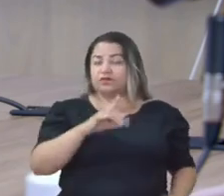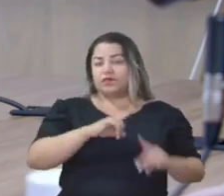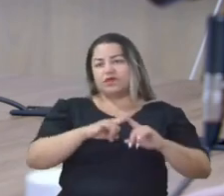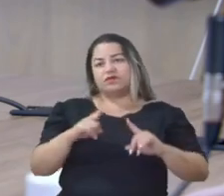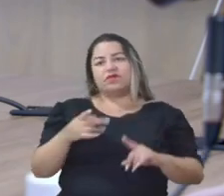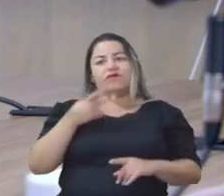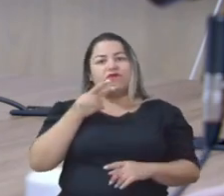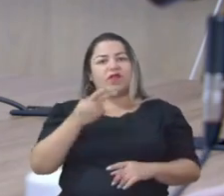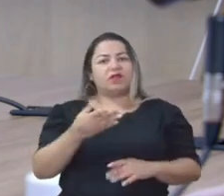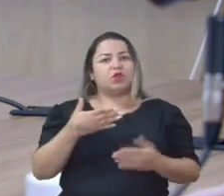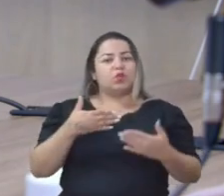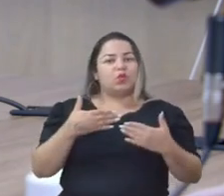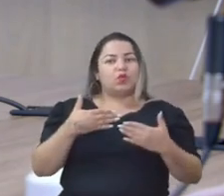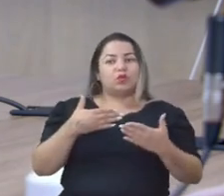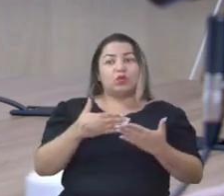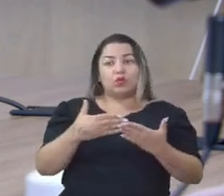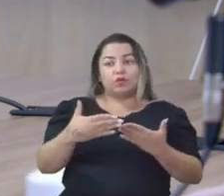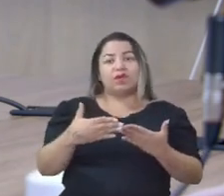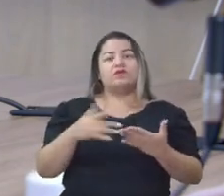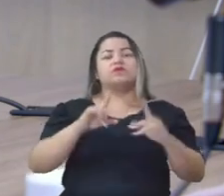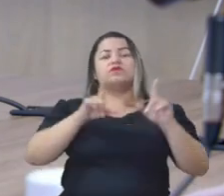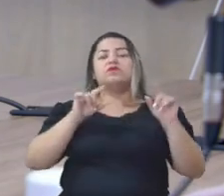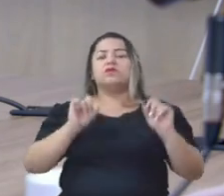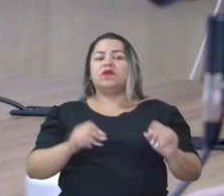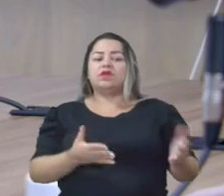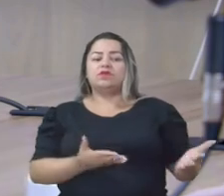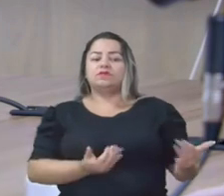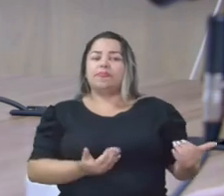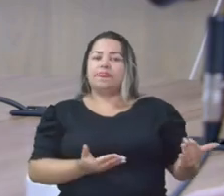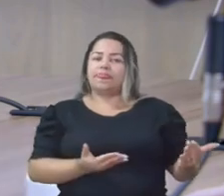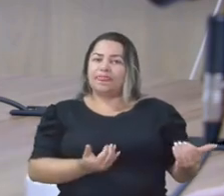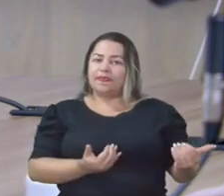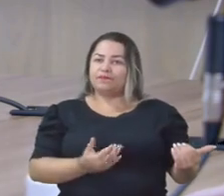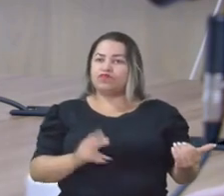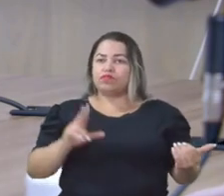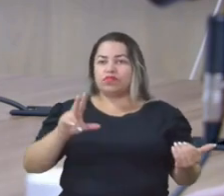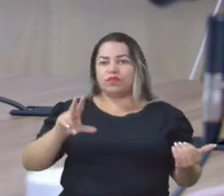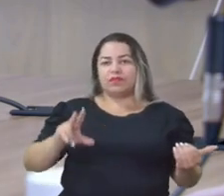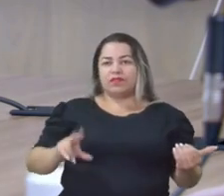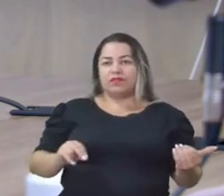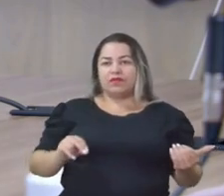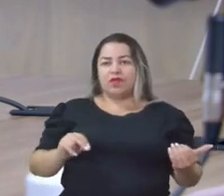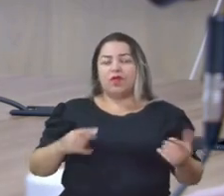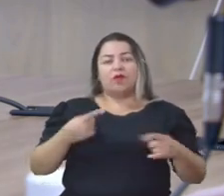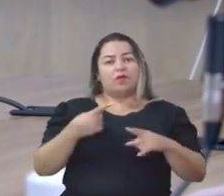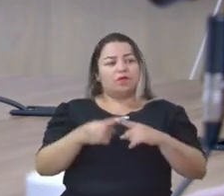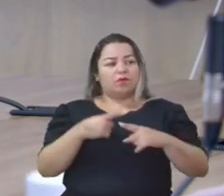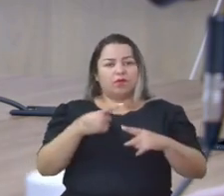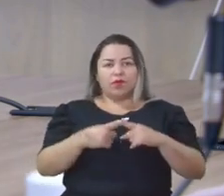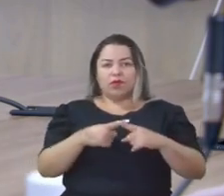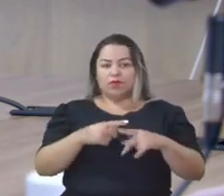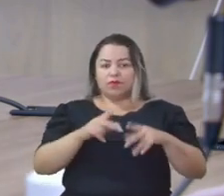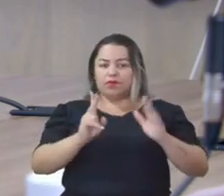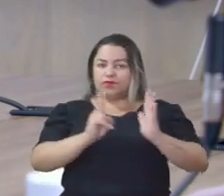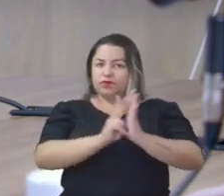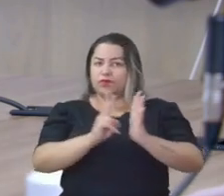falei lá no começo da nossa conversa, o que é juventude, né? Se não, porque para os povos indígenas, até essa questão